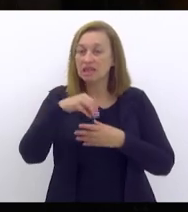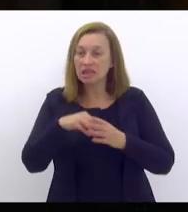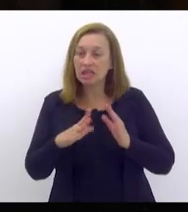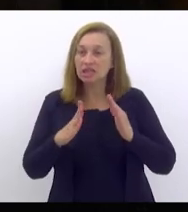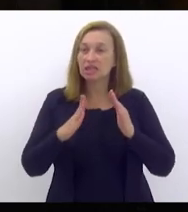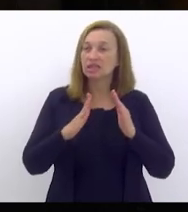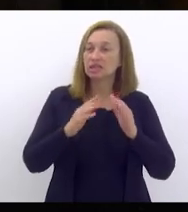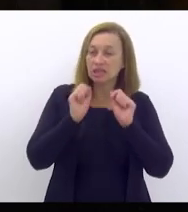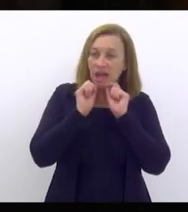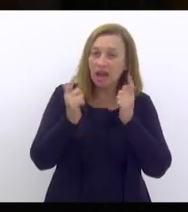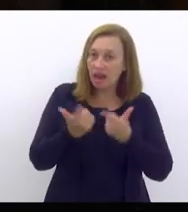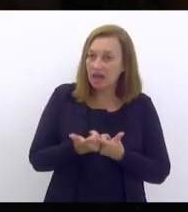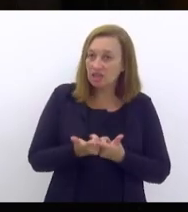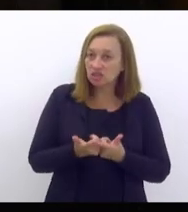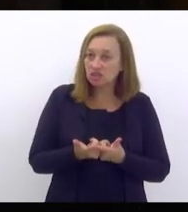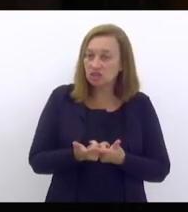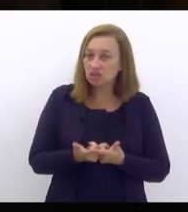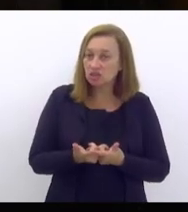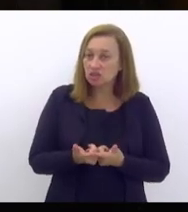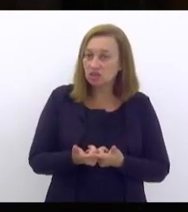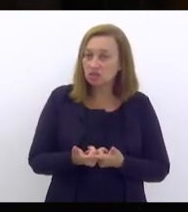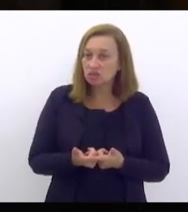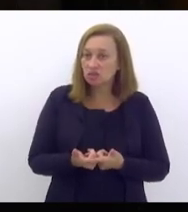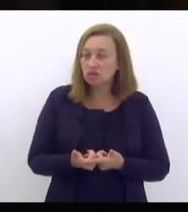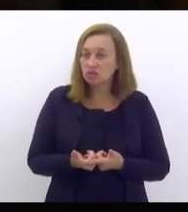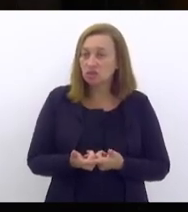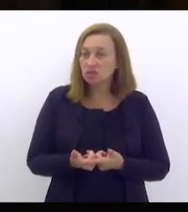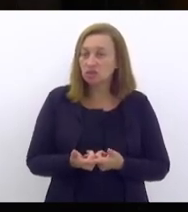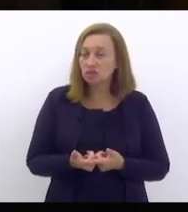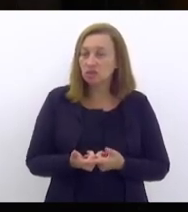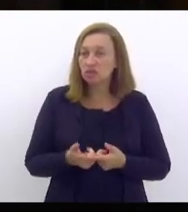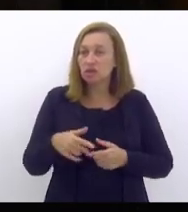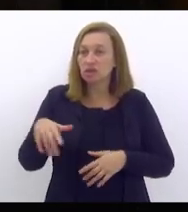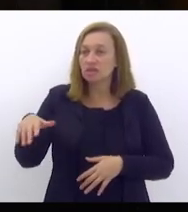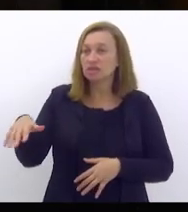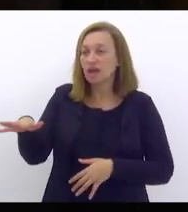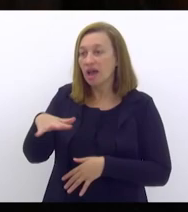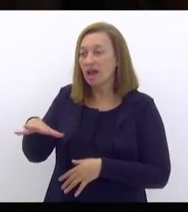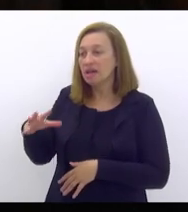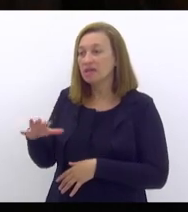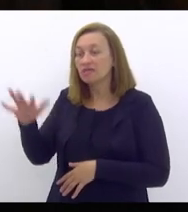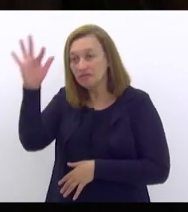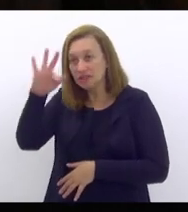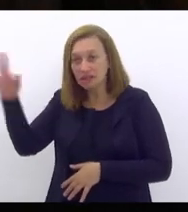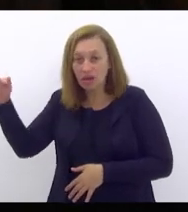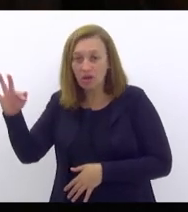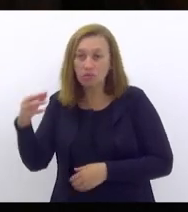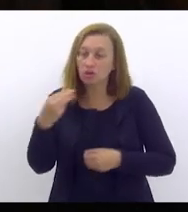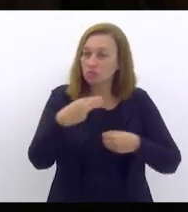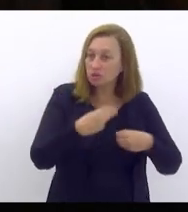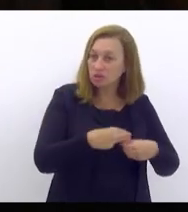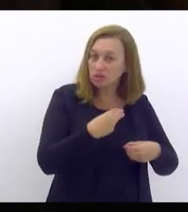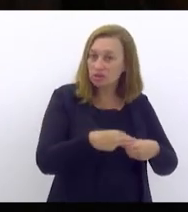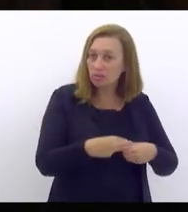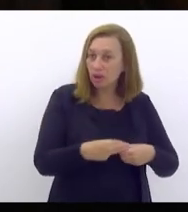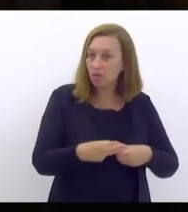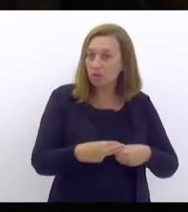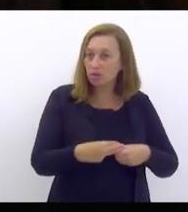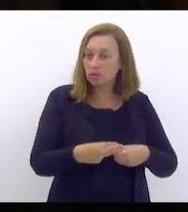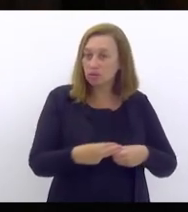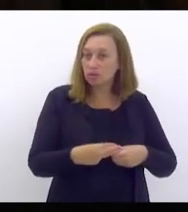Assembleia Legislativa, tendo eco tanto no âmbito federal quanto no âmbito municipal. Isso aí